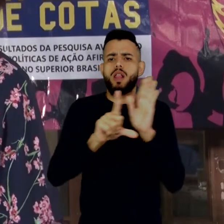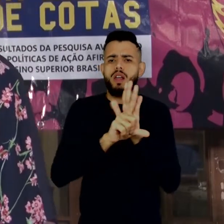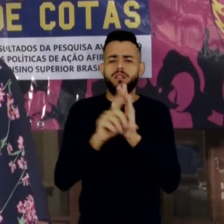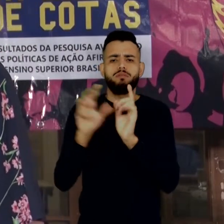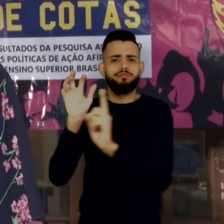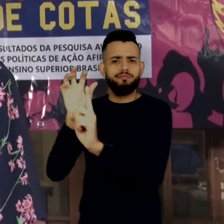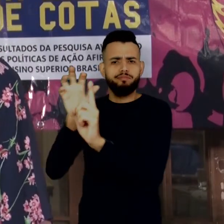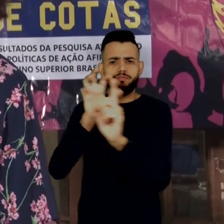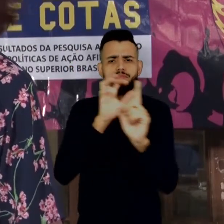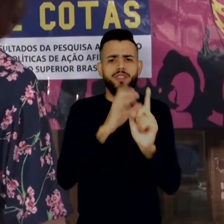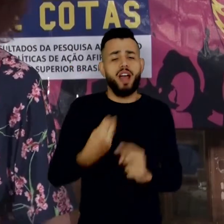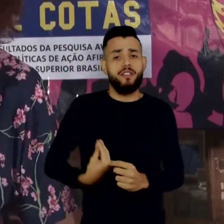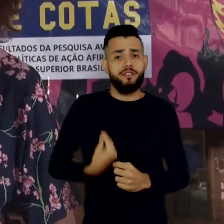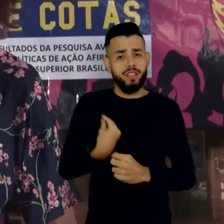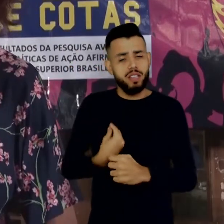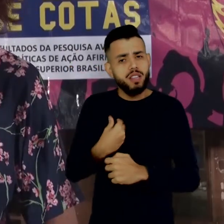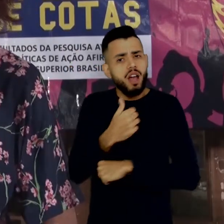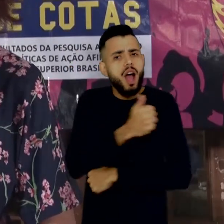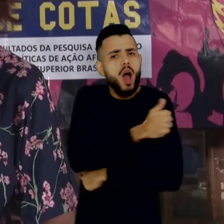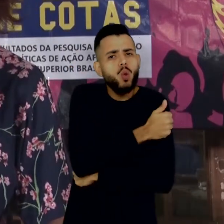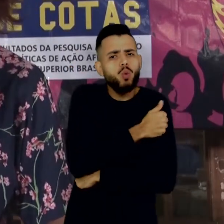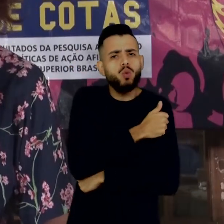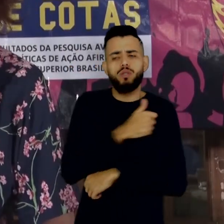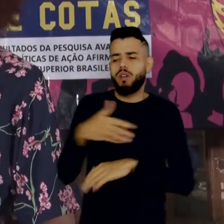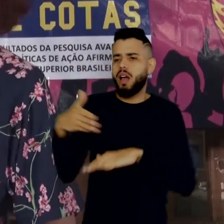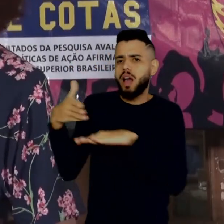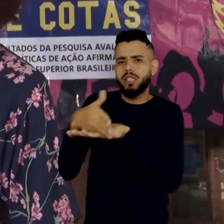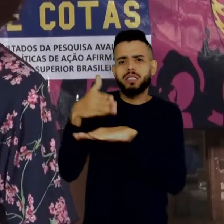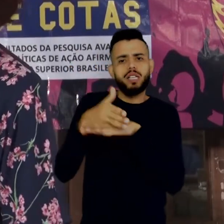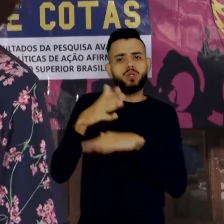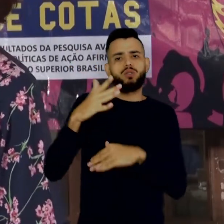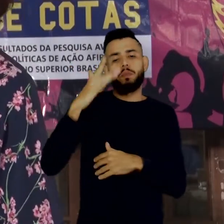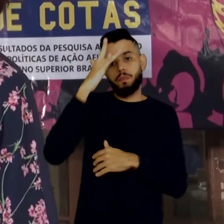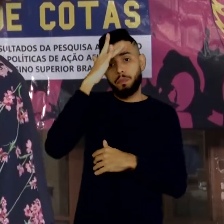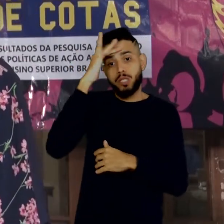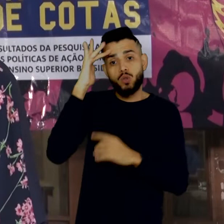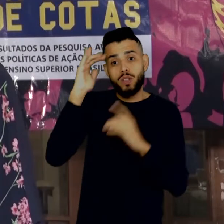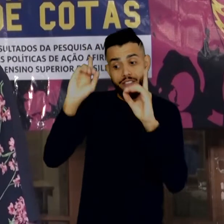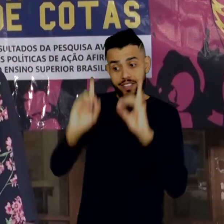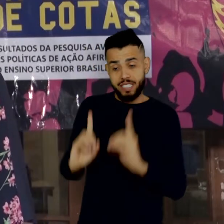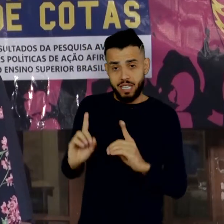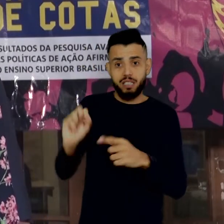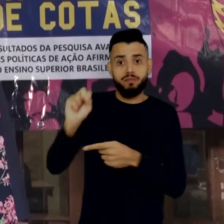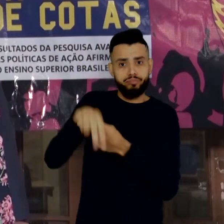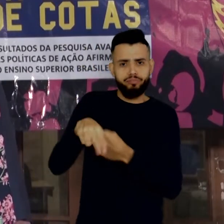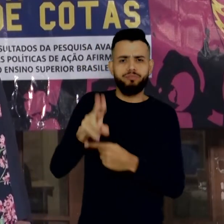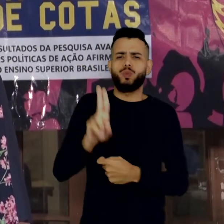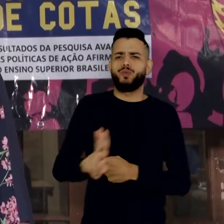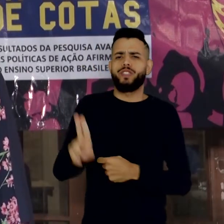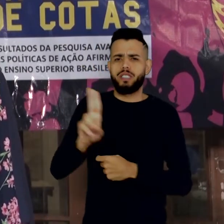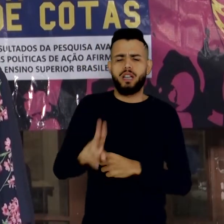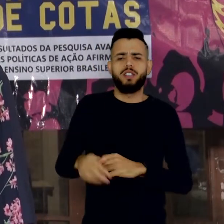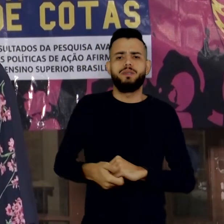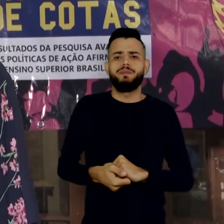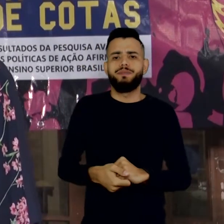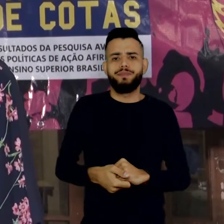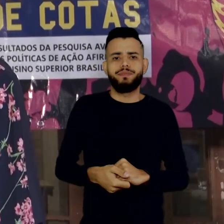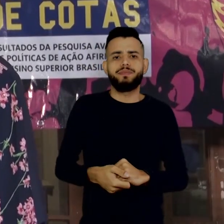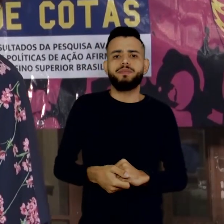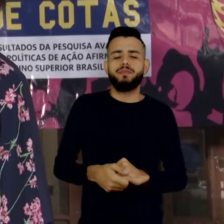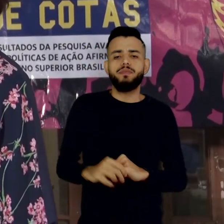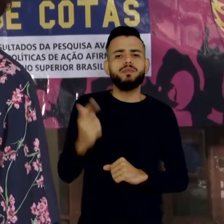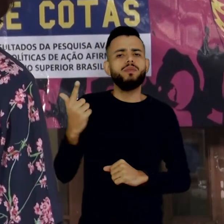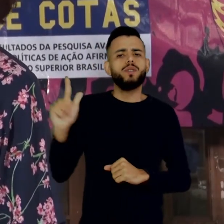vida desses estudantes, o acesso também das pessoas com deficiência à universidade. Uma outra